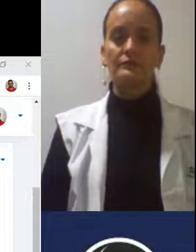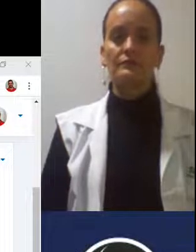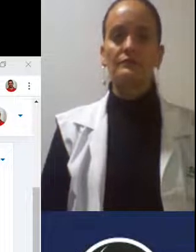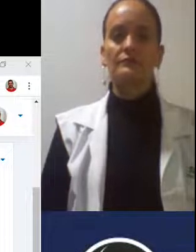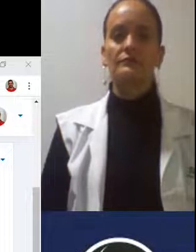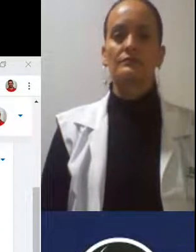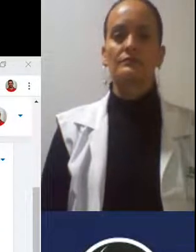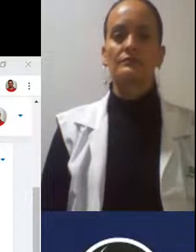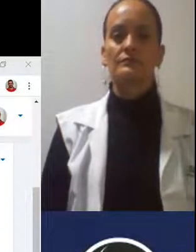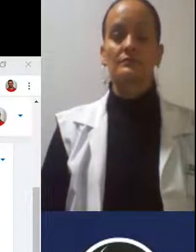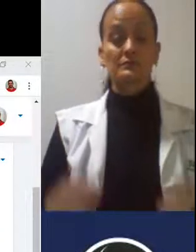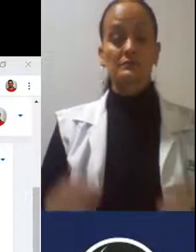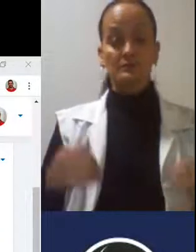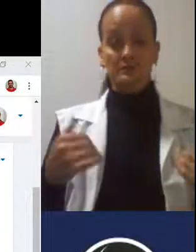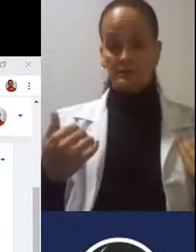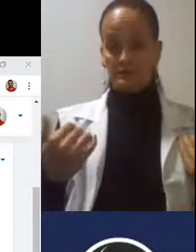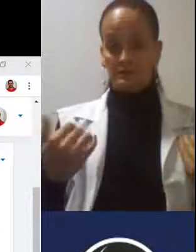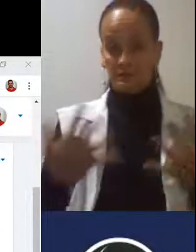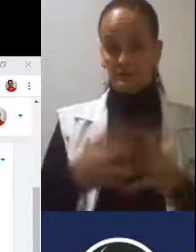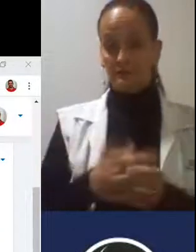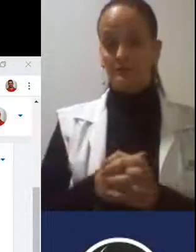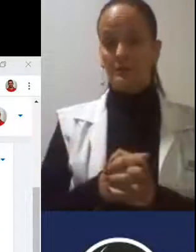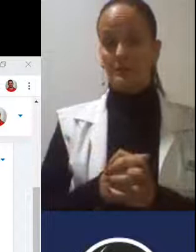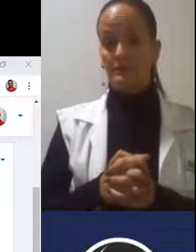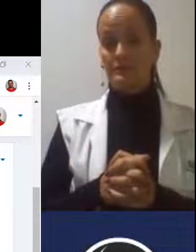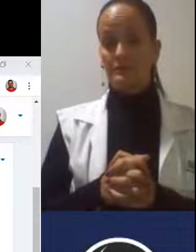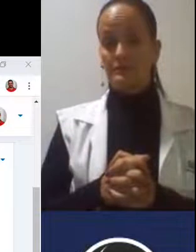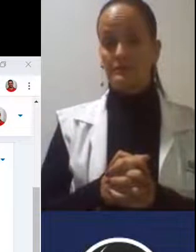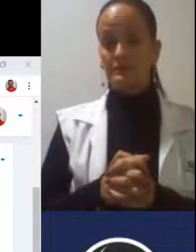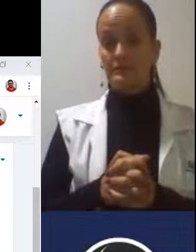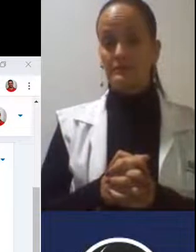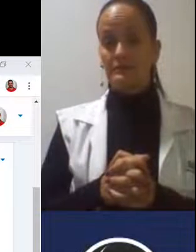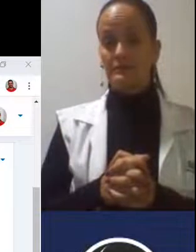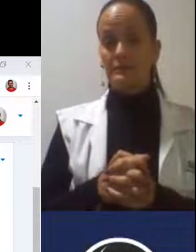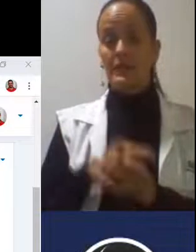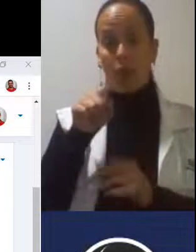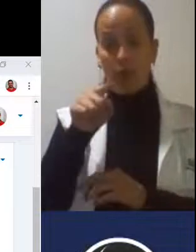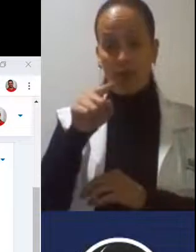Então aqui a gente tem o quê? Tem um circuito